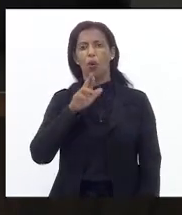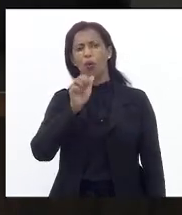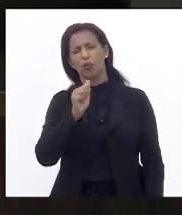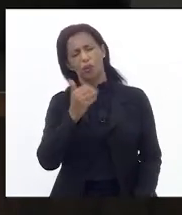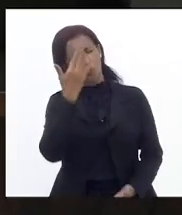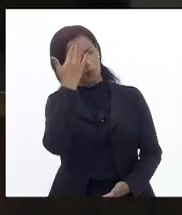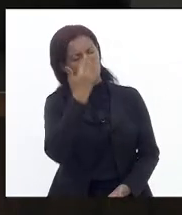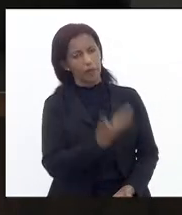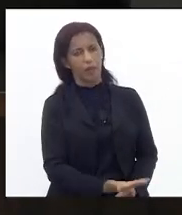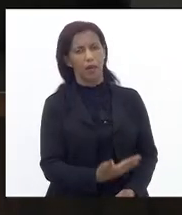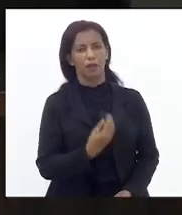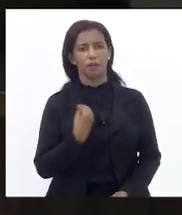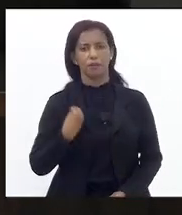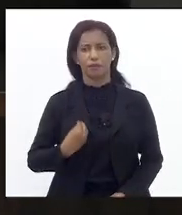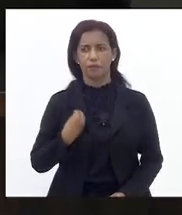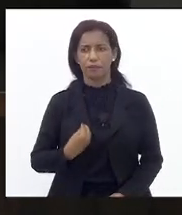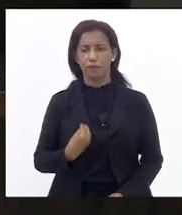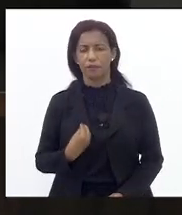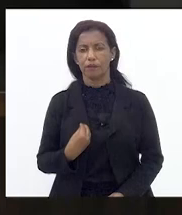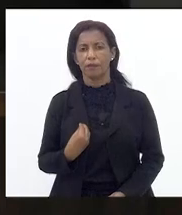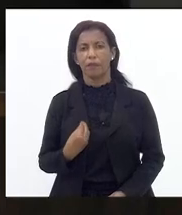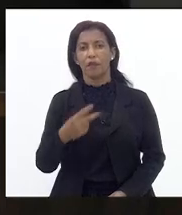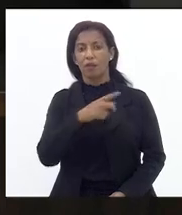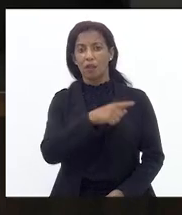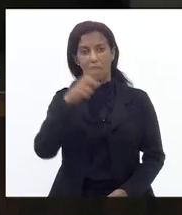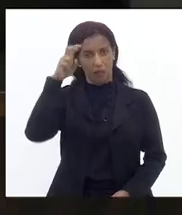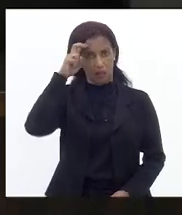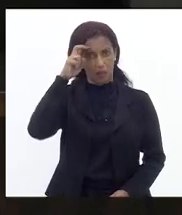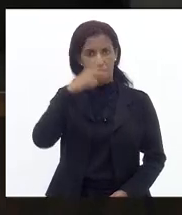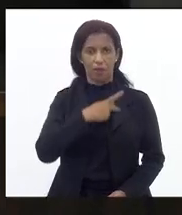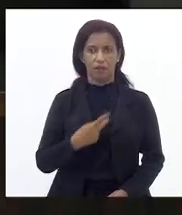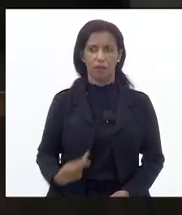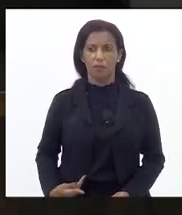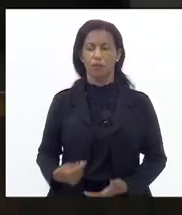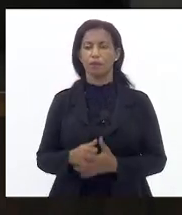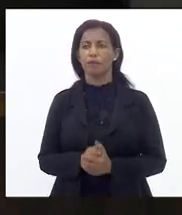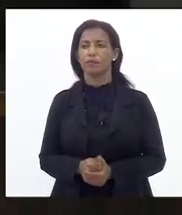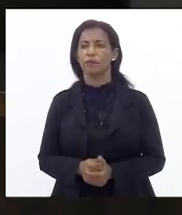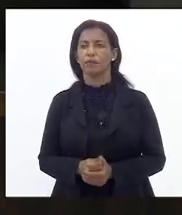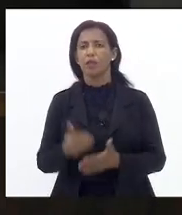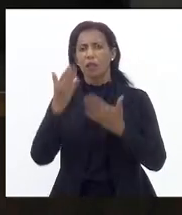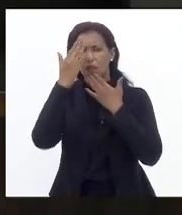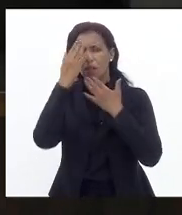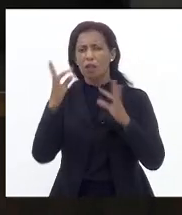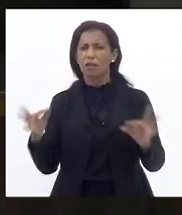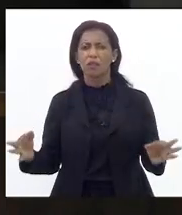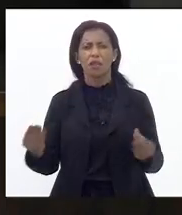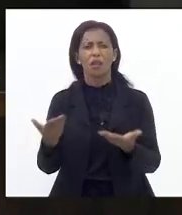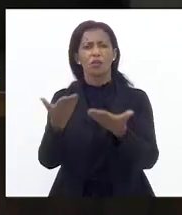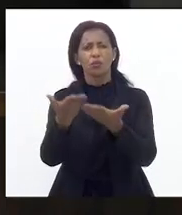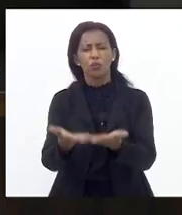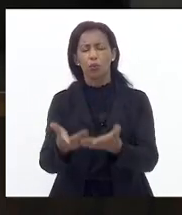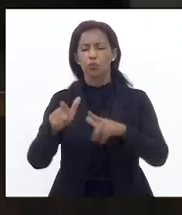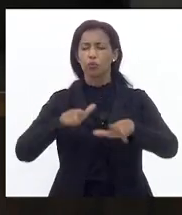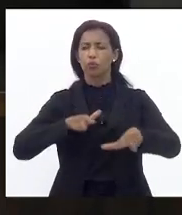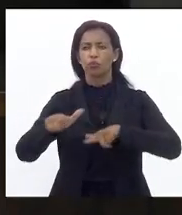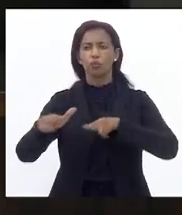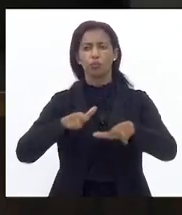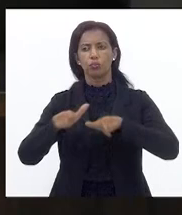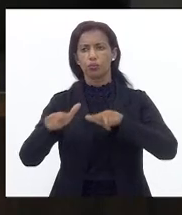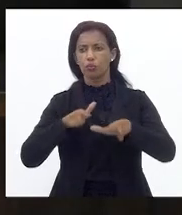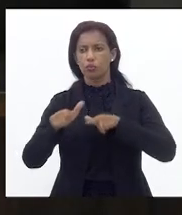Rodrigo Amorim Muito obrigado pela sua presença presidirá na quinta-feira e agradecer ao senhor de senhores servidores